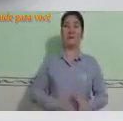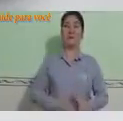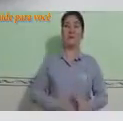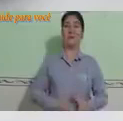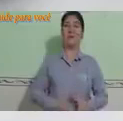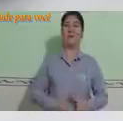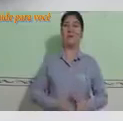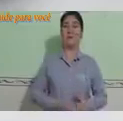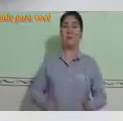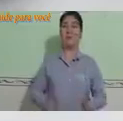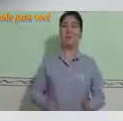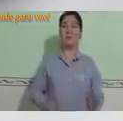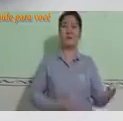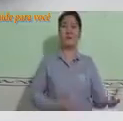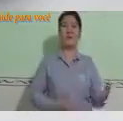e